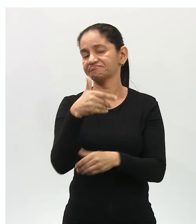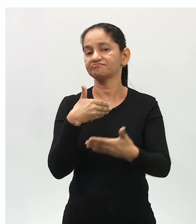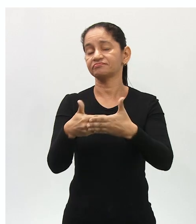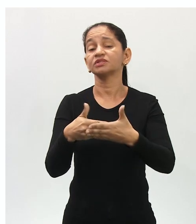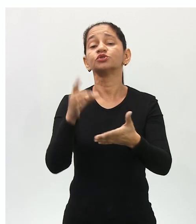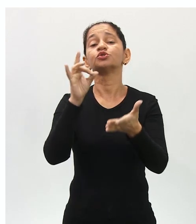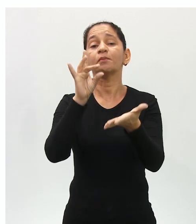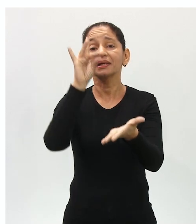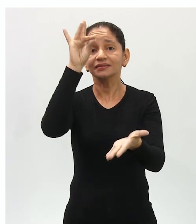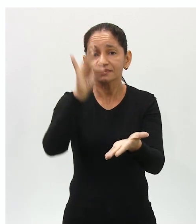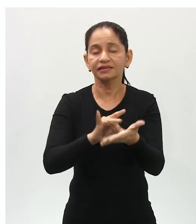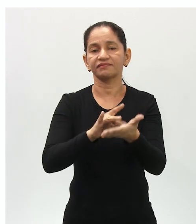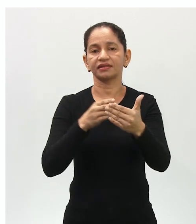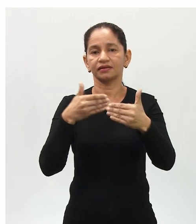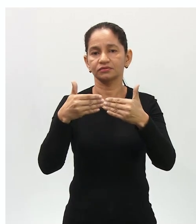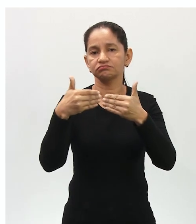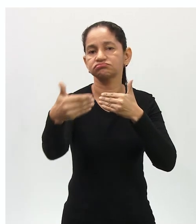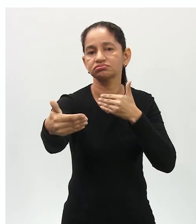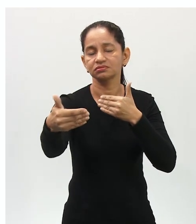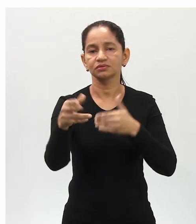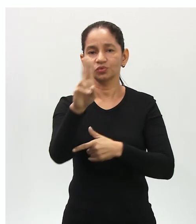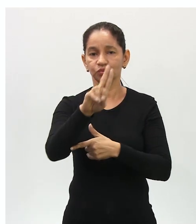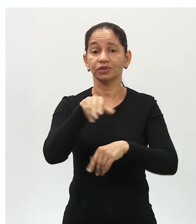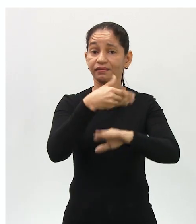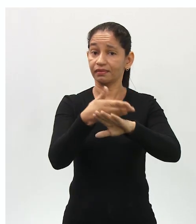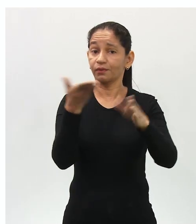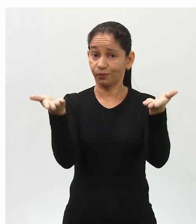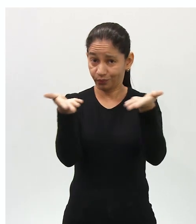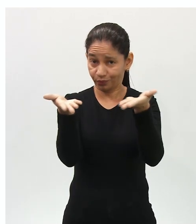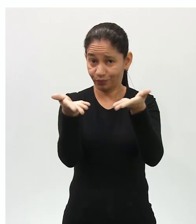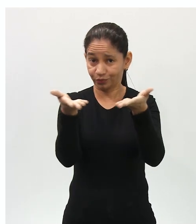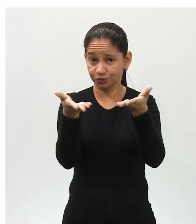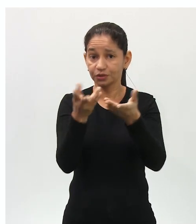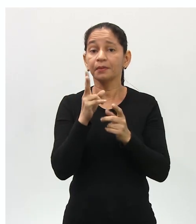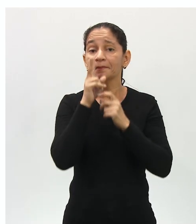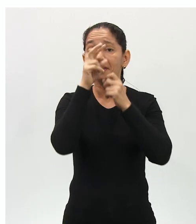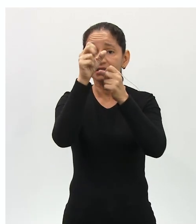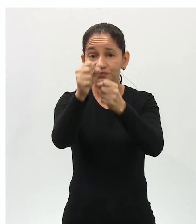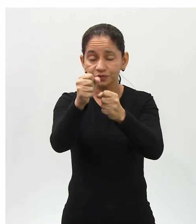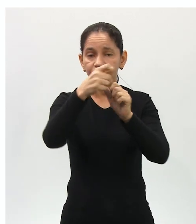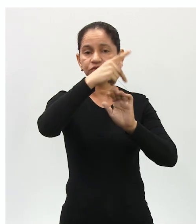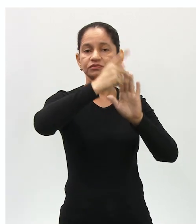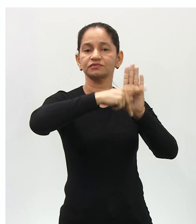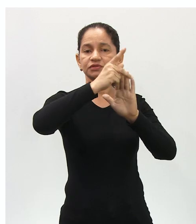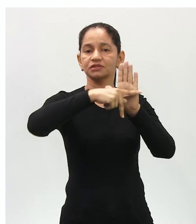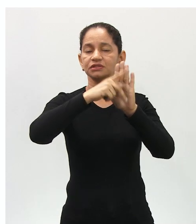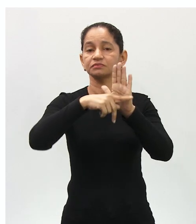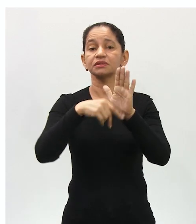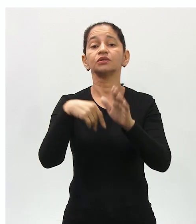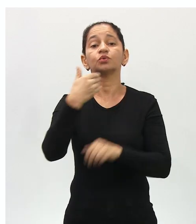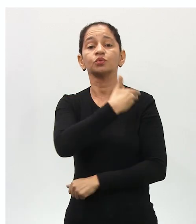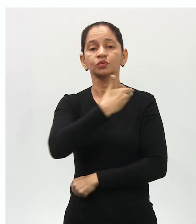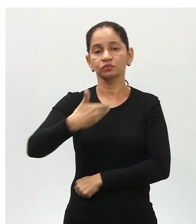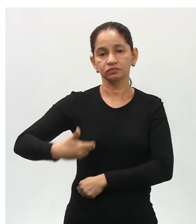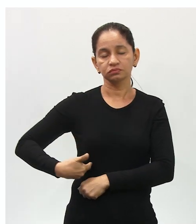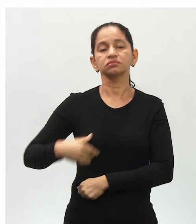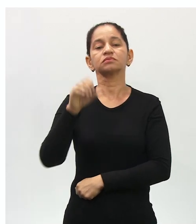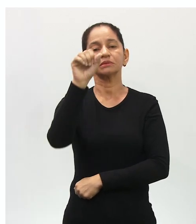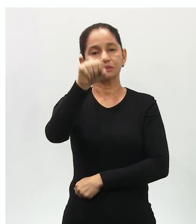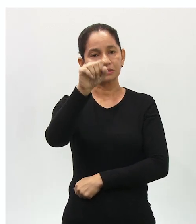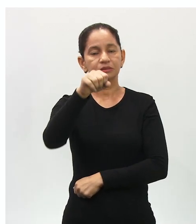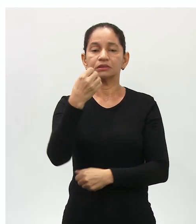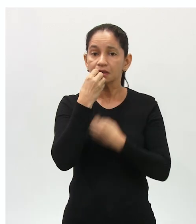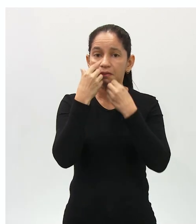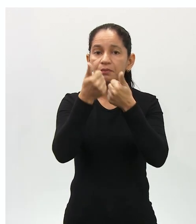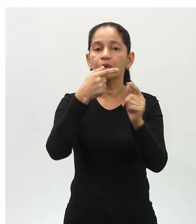na Constituição de 1988. Teve então um fortalecimento do planejamento público, né? A Constituição de